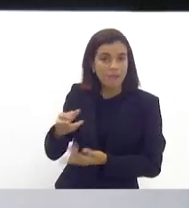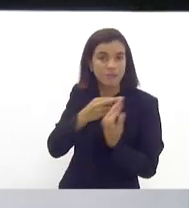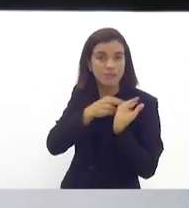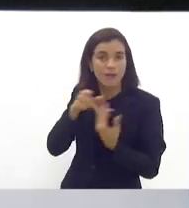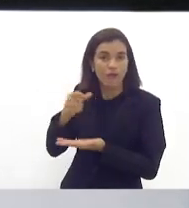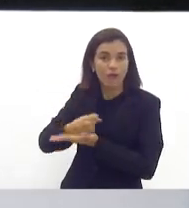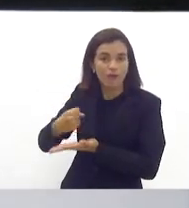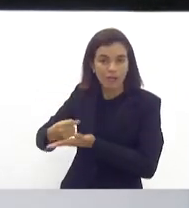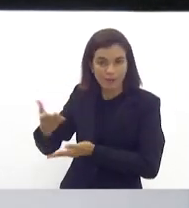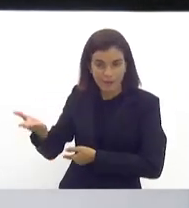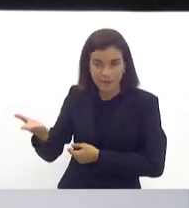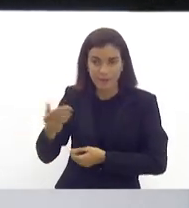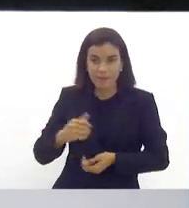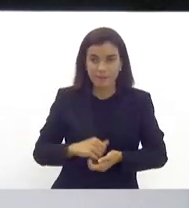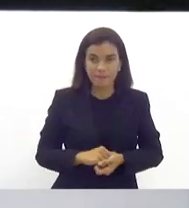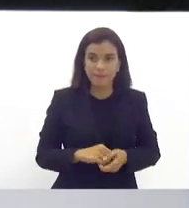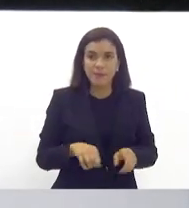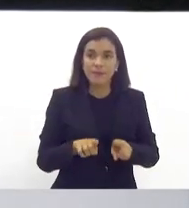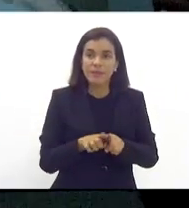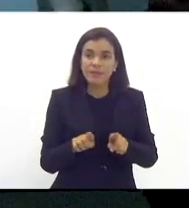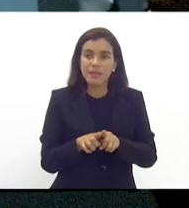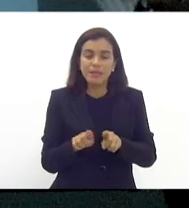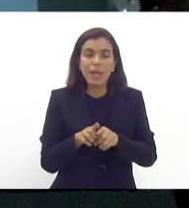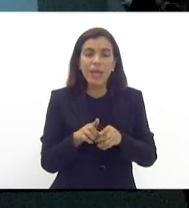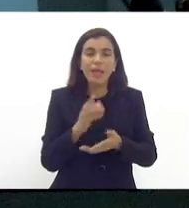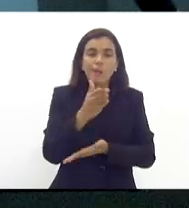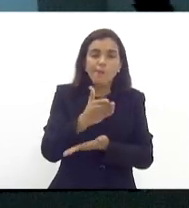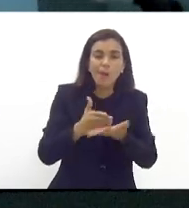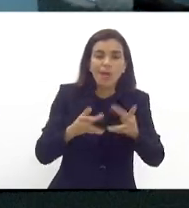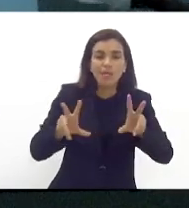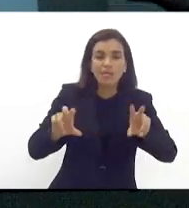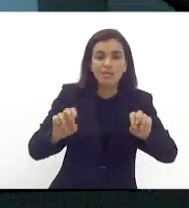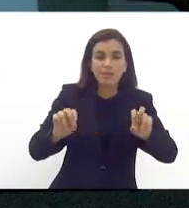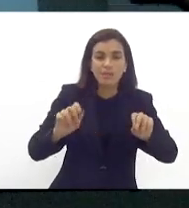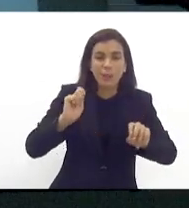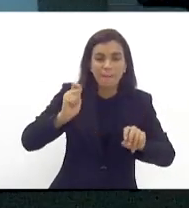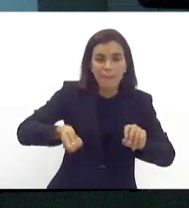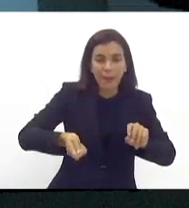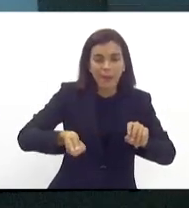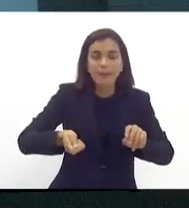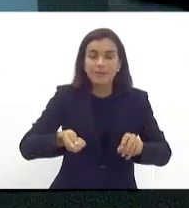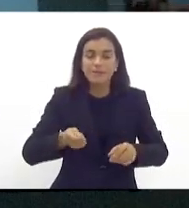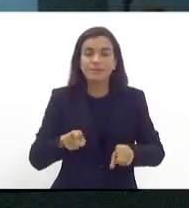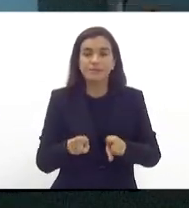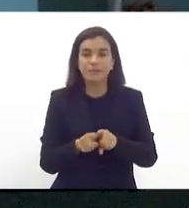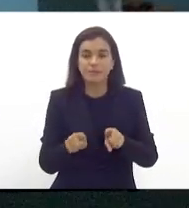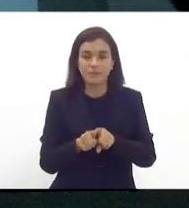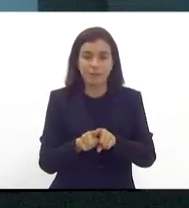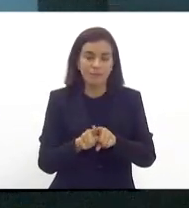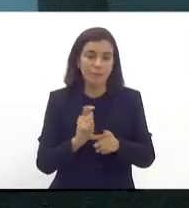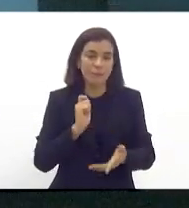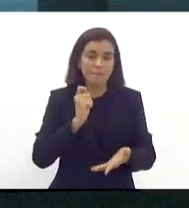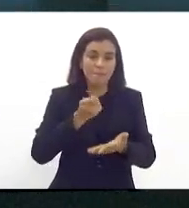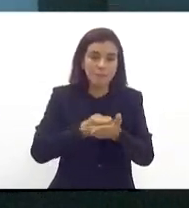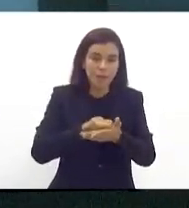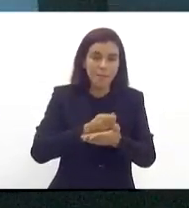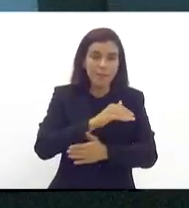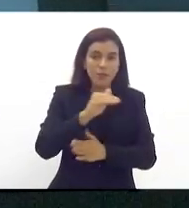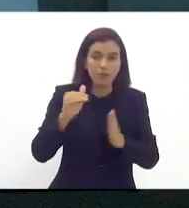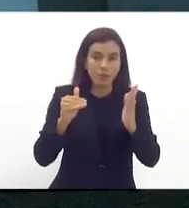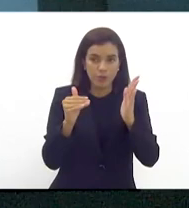fator moderador com coparticipação com franquia e a cobertura assistencial para além do rol